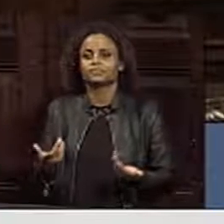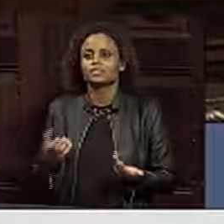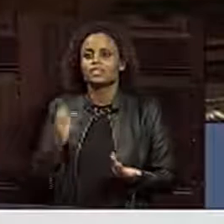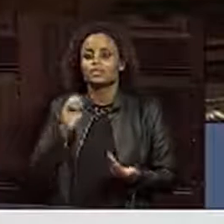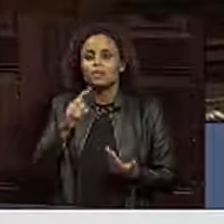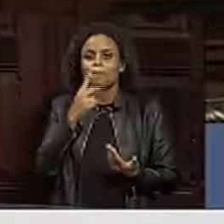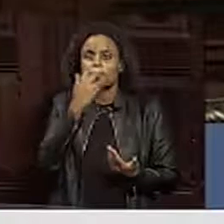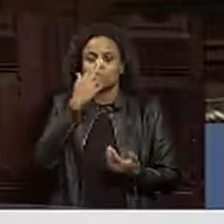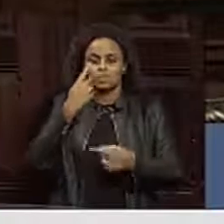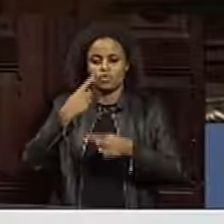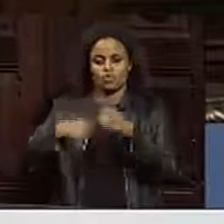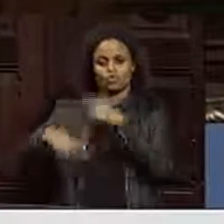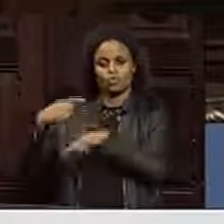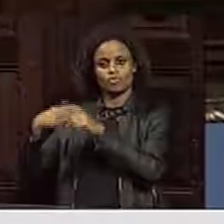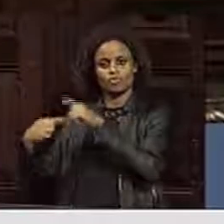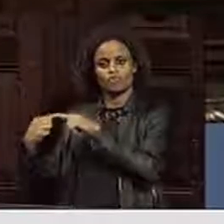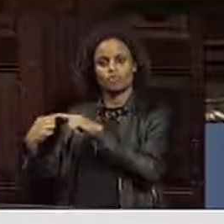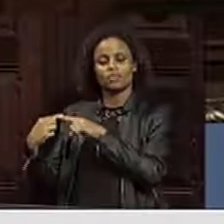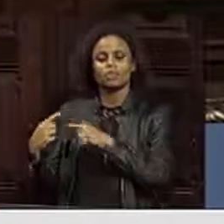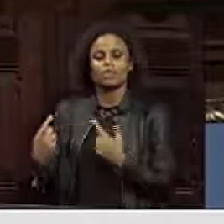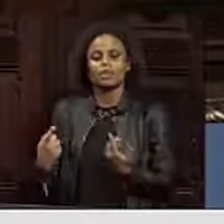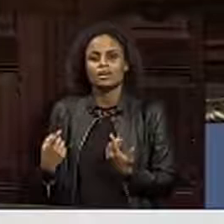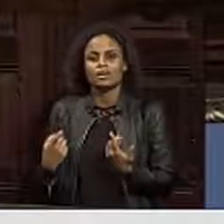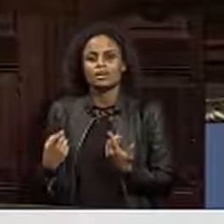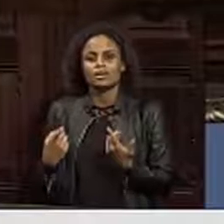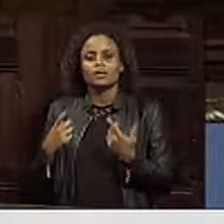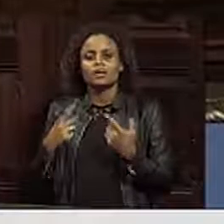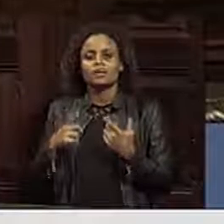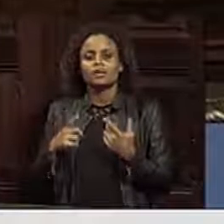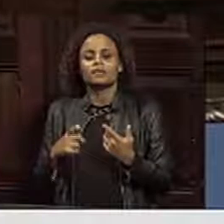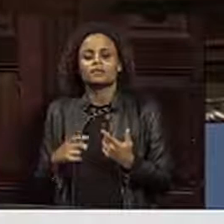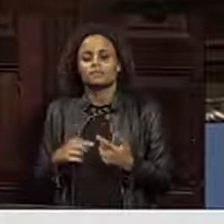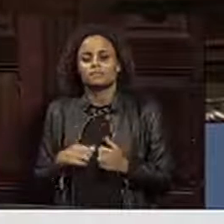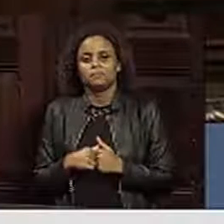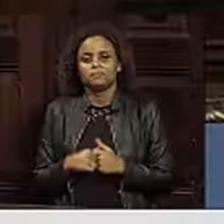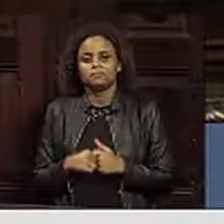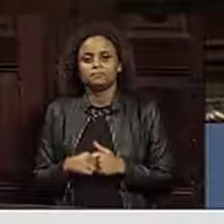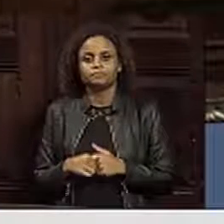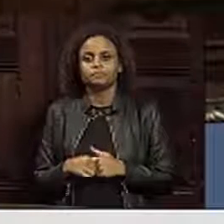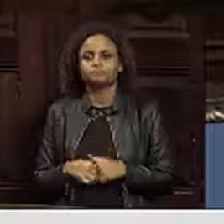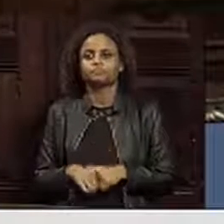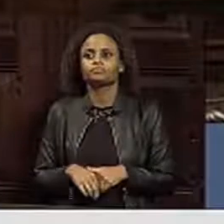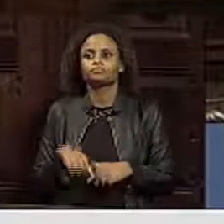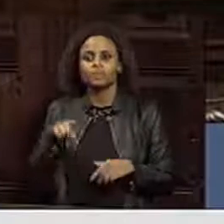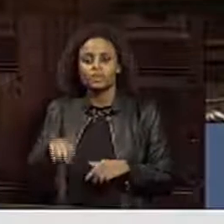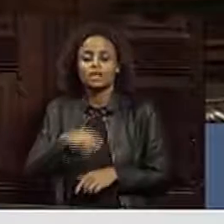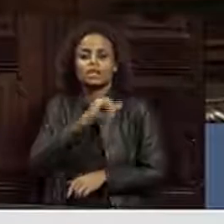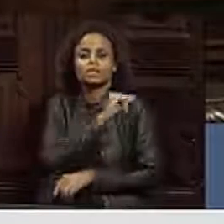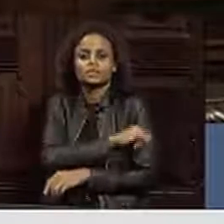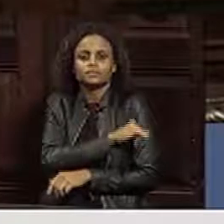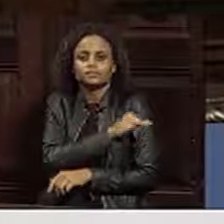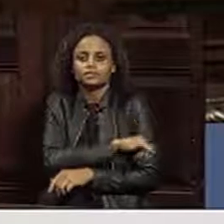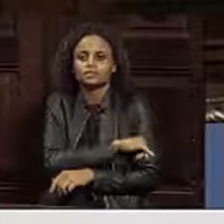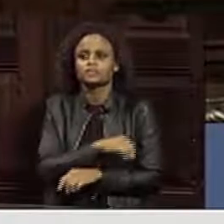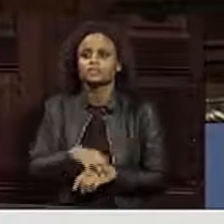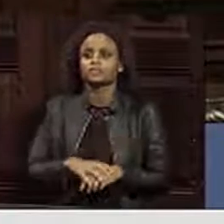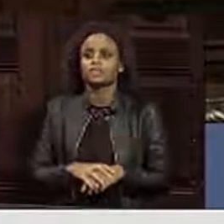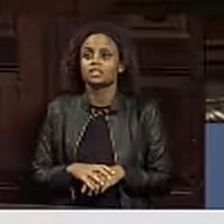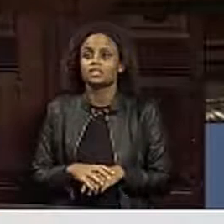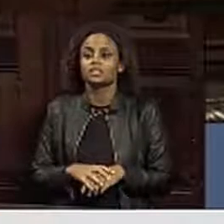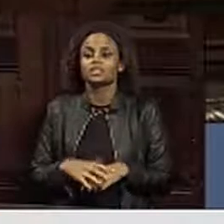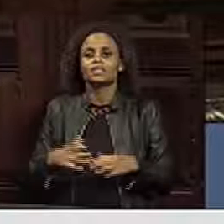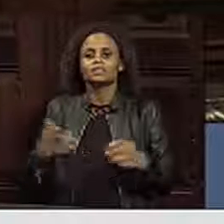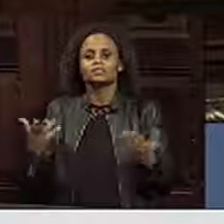retrocesso absurdo em termos de educação pública. E esse Estado do Rio de Janeiro, que